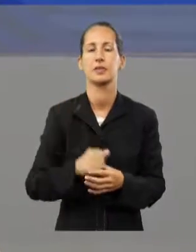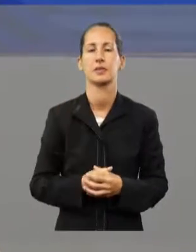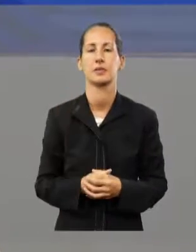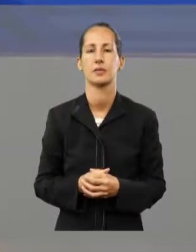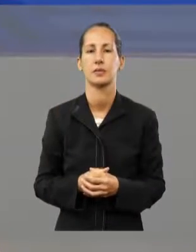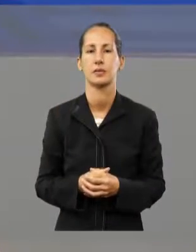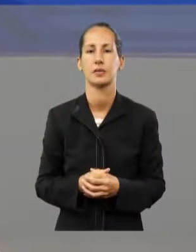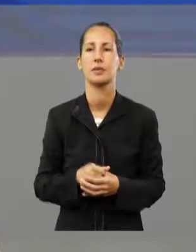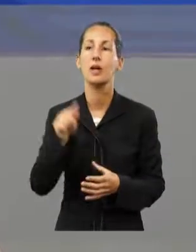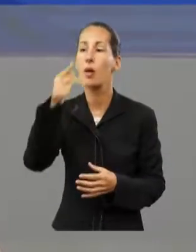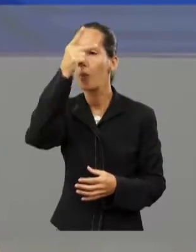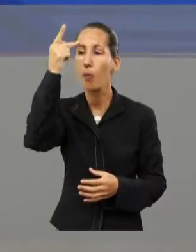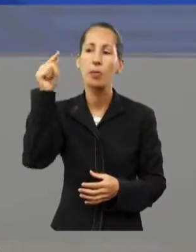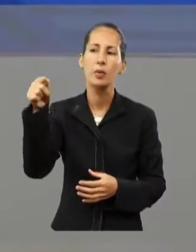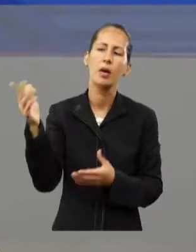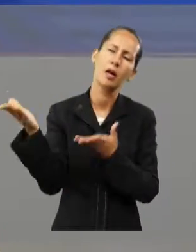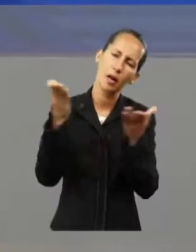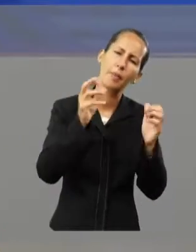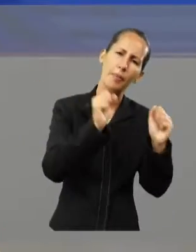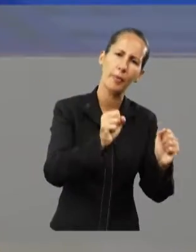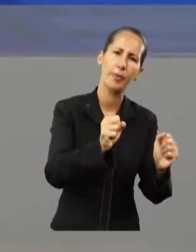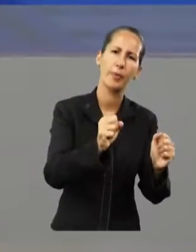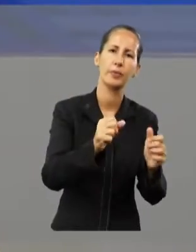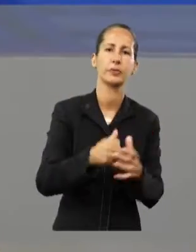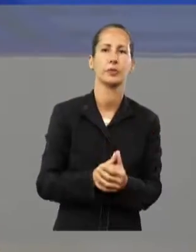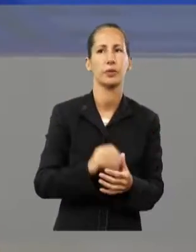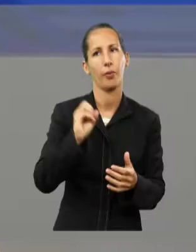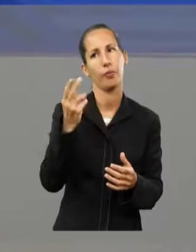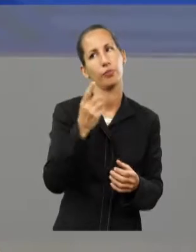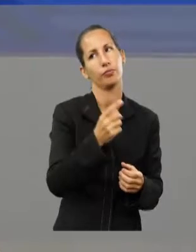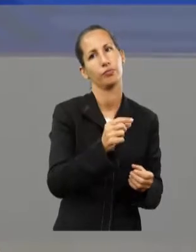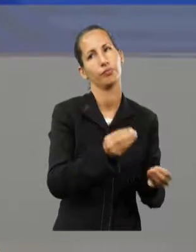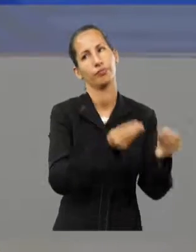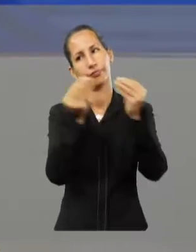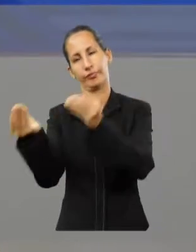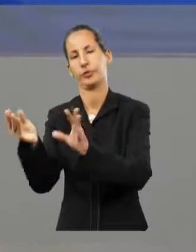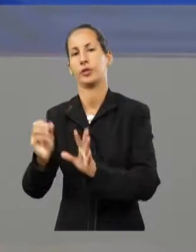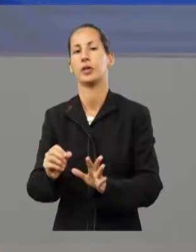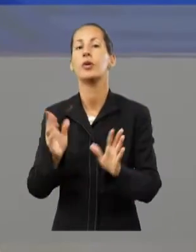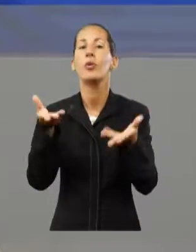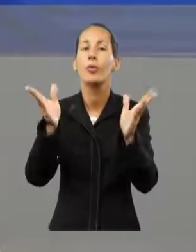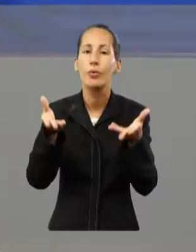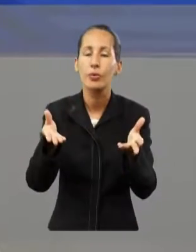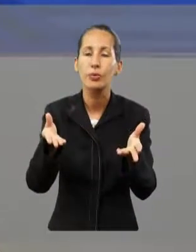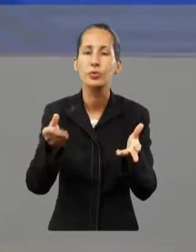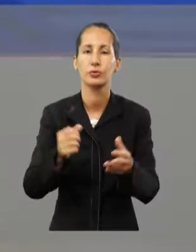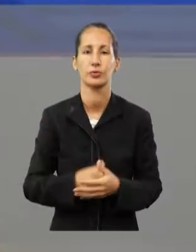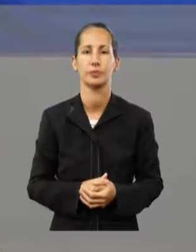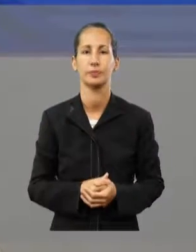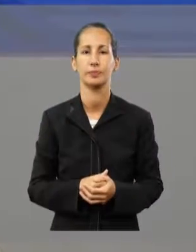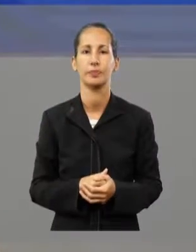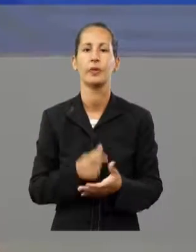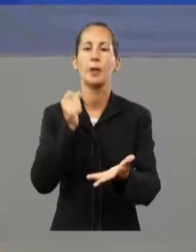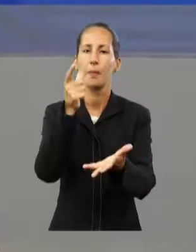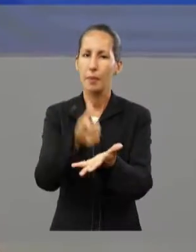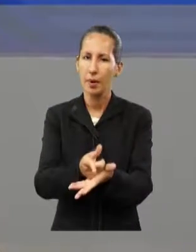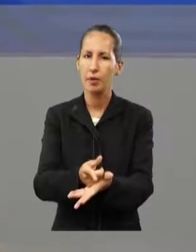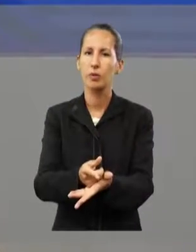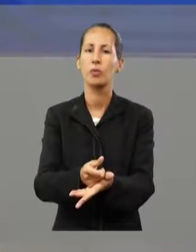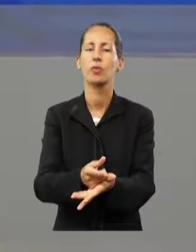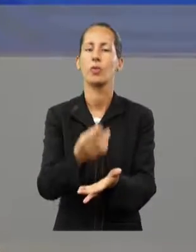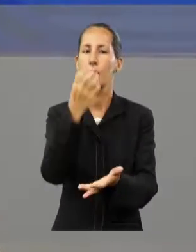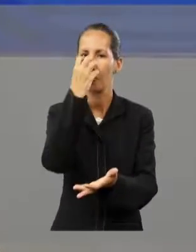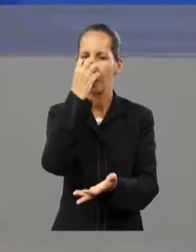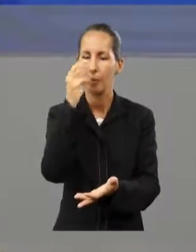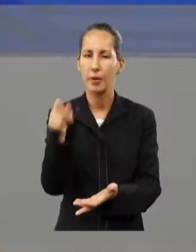cerca, aí veio o vigia, deixava entrar e aí eu mandava voltar. E hoje, como é que o senhor proporciona as crianças? Hoje, eu pago